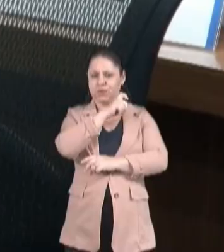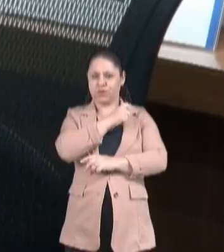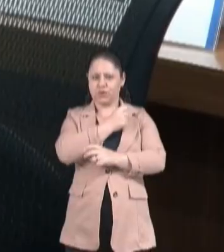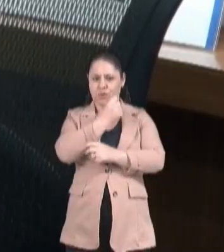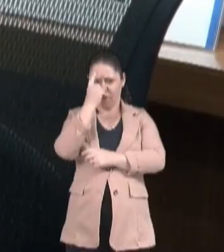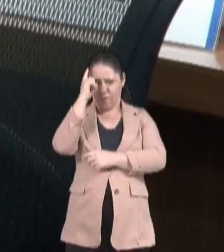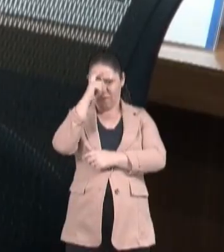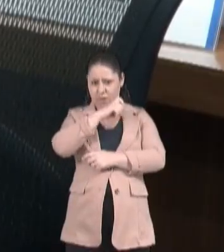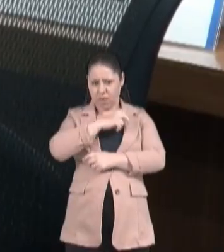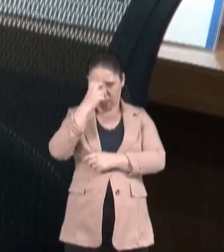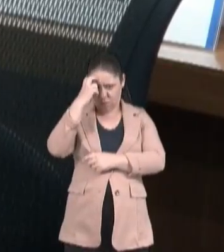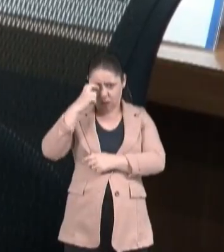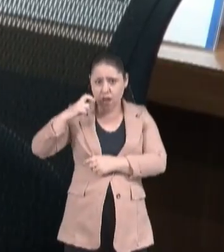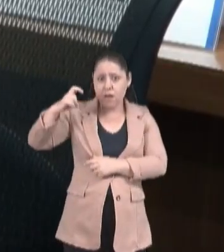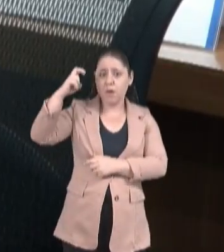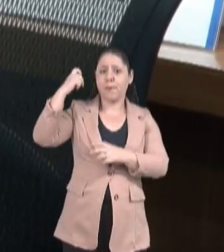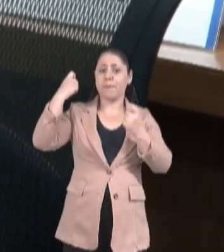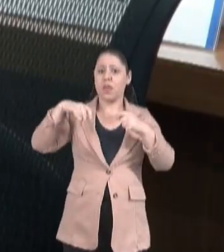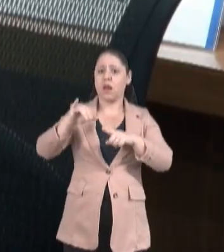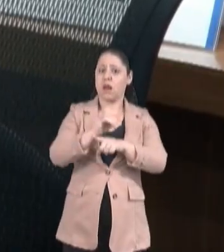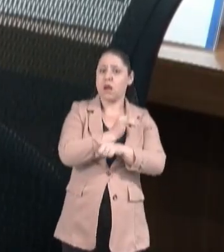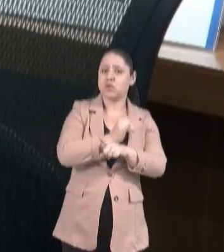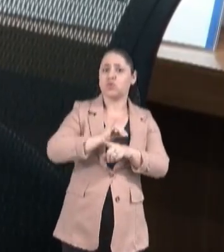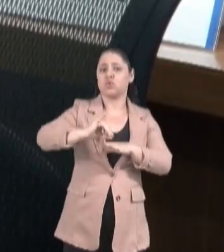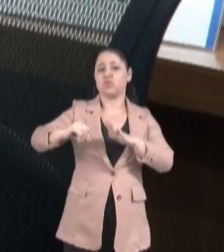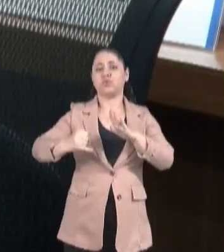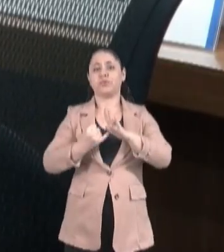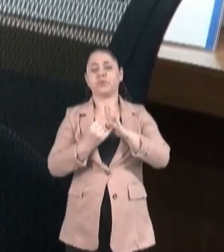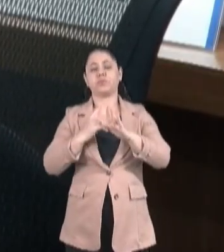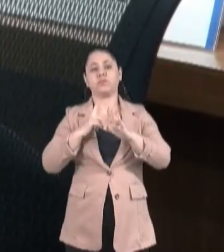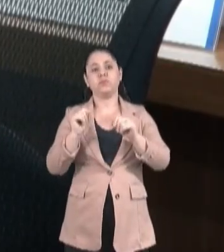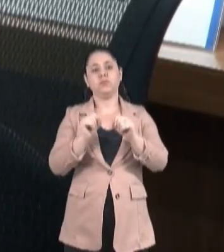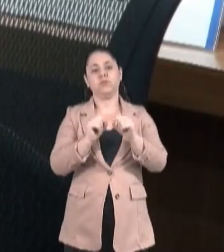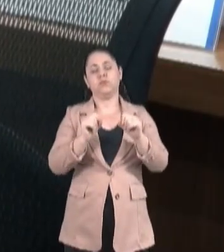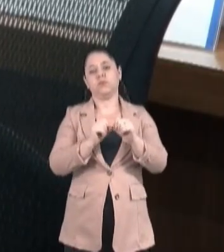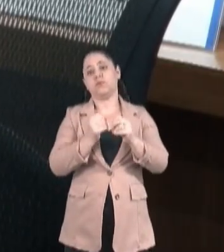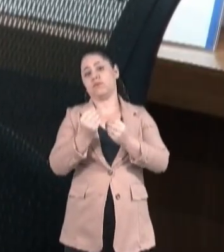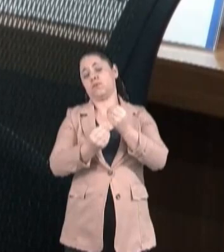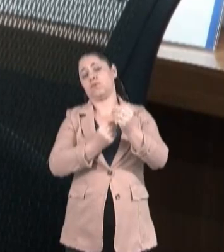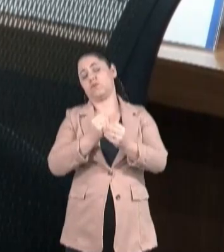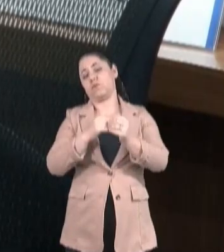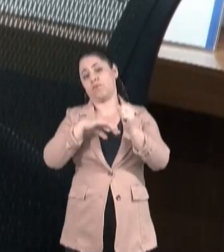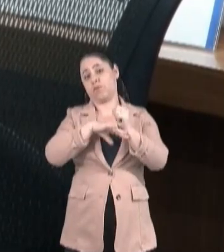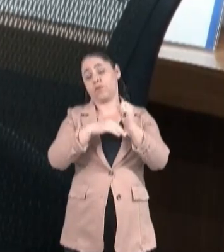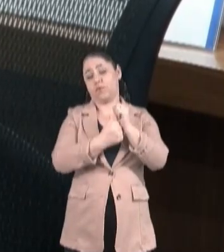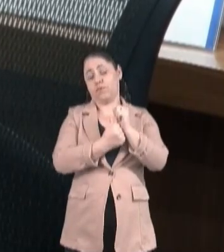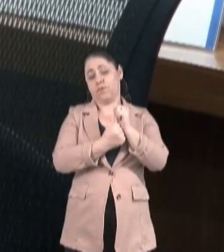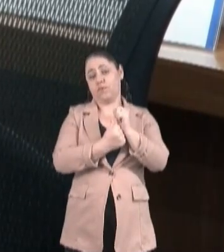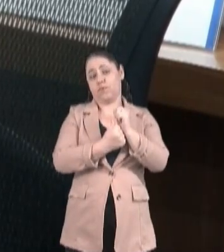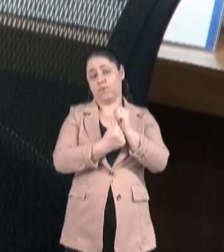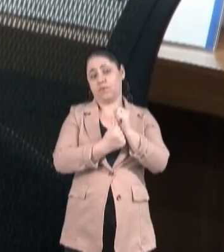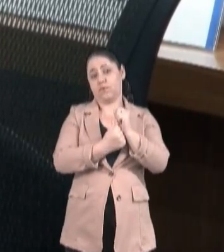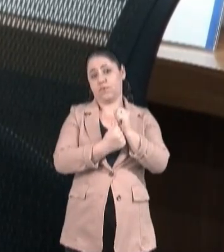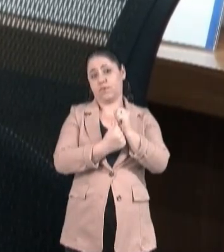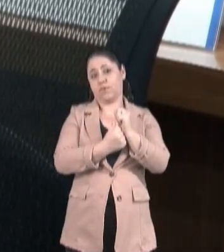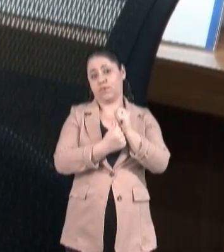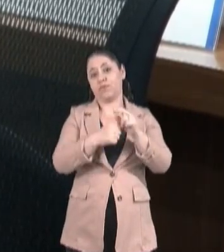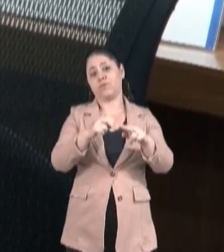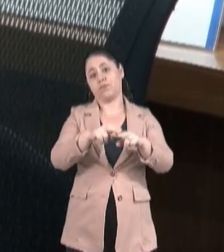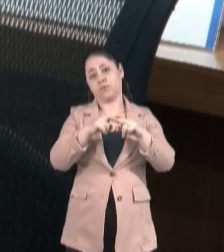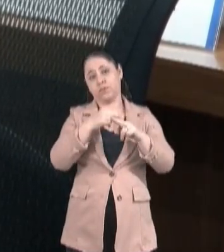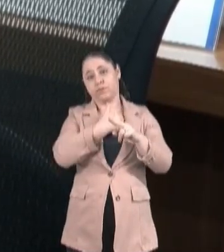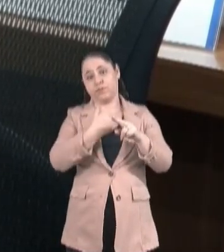combater, precisa de inteligência, precisa de ter ações institucionais, precisa fazer através do sigilo.